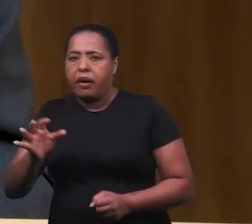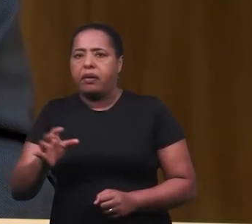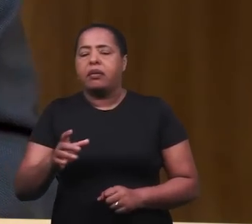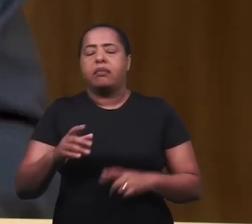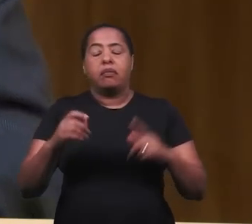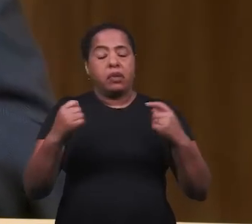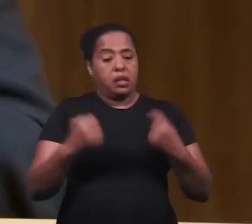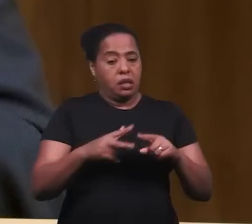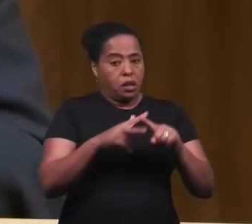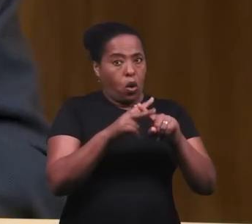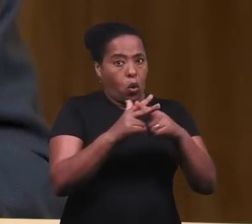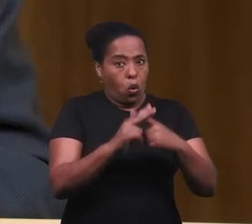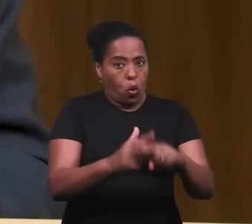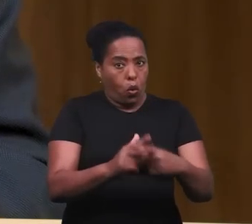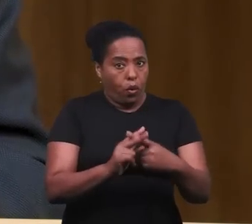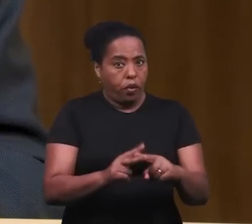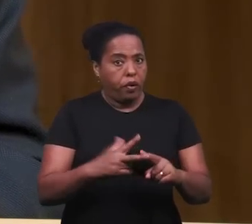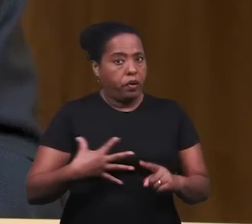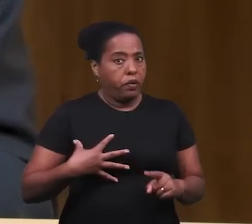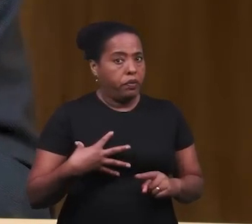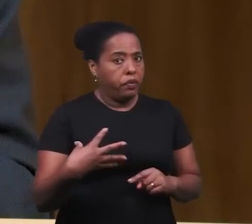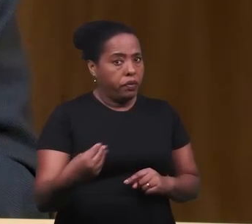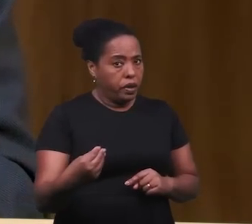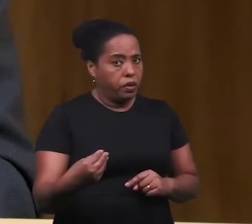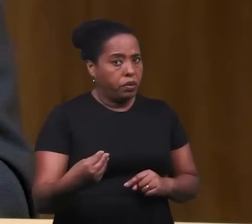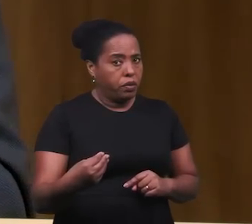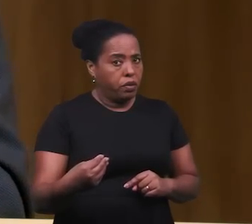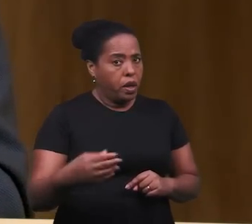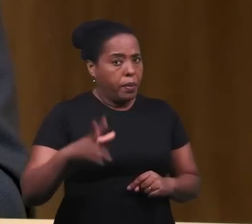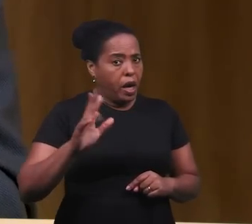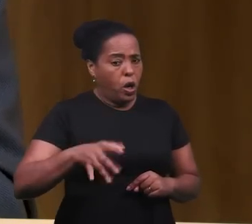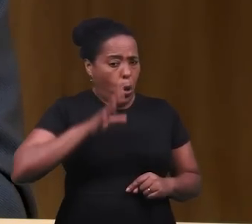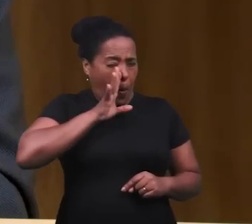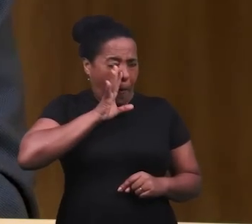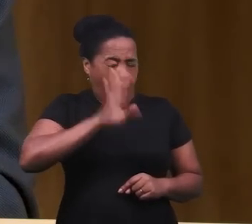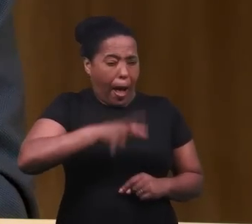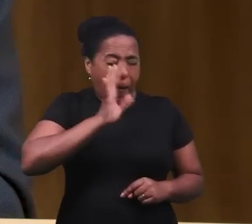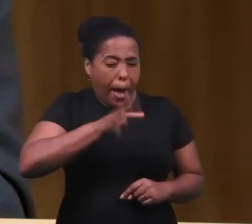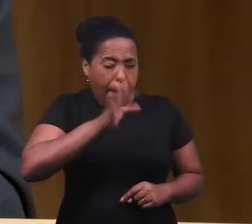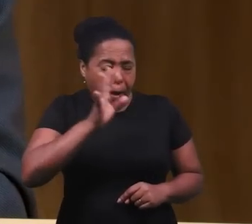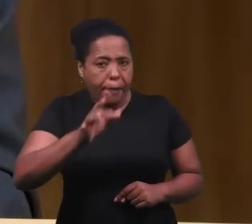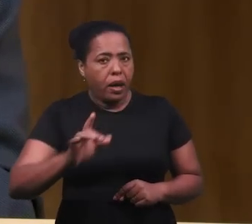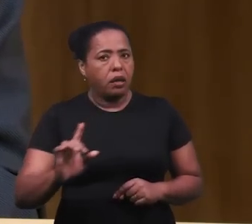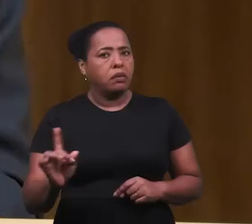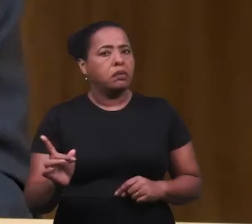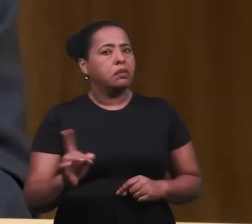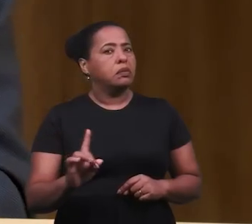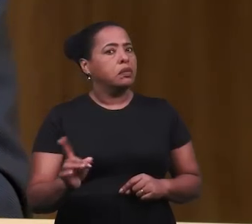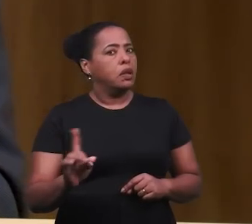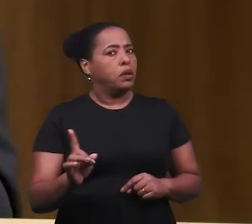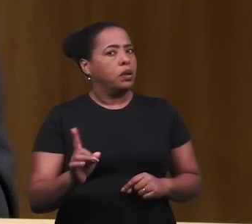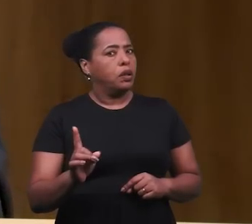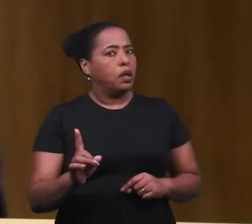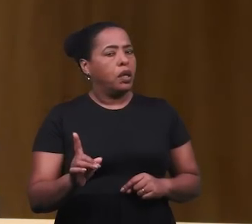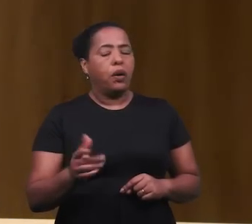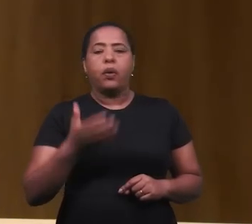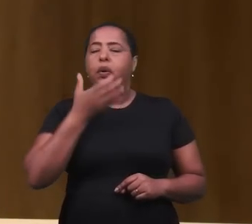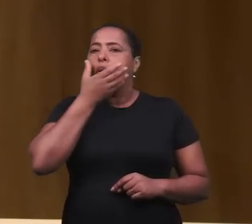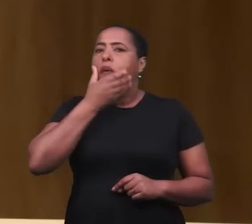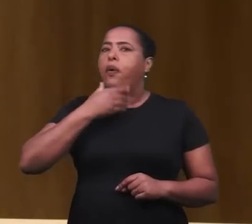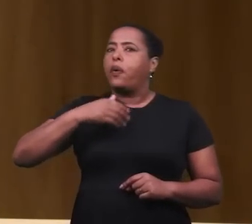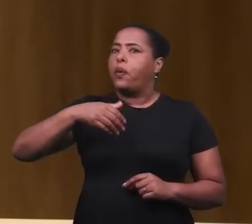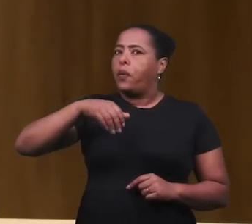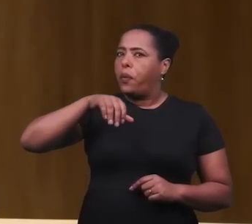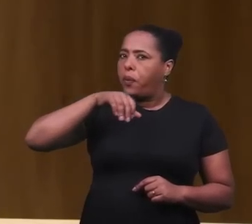e sai apedrejando todo mundo. Você deve corrigir o seu filho. Mas você nunca deve apedrejar o seu